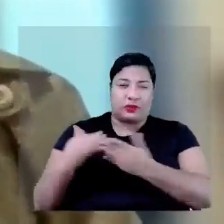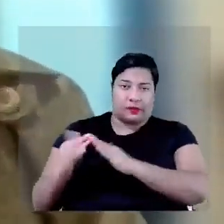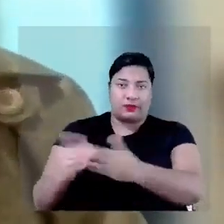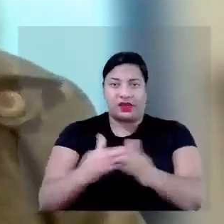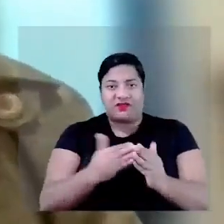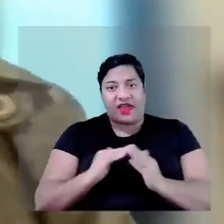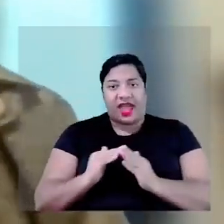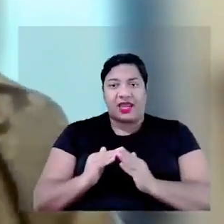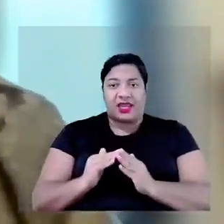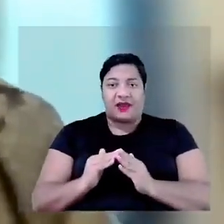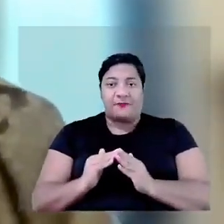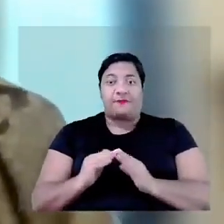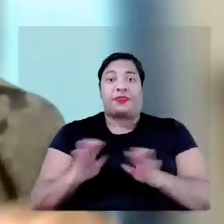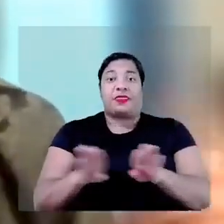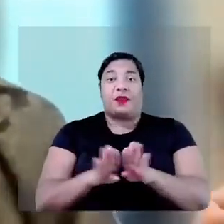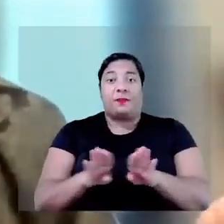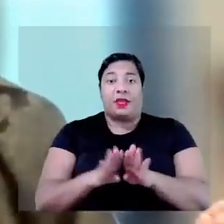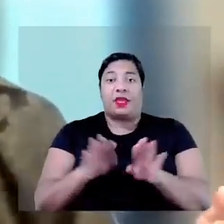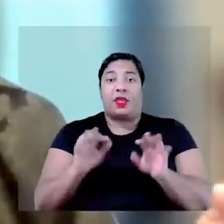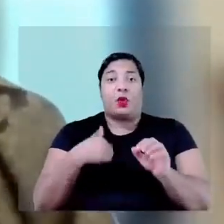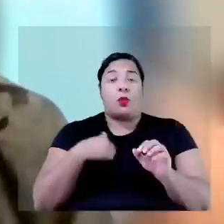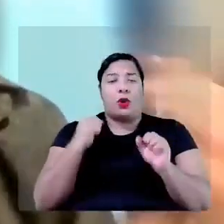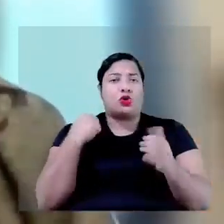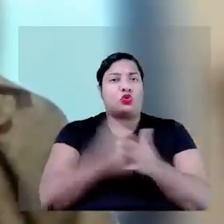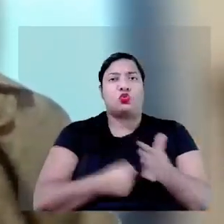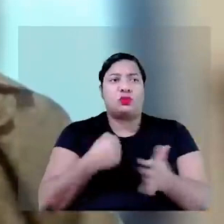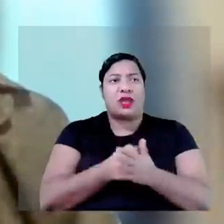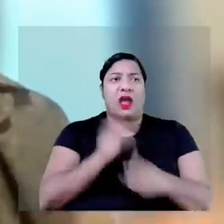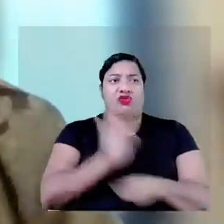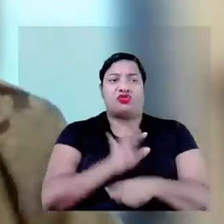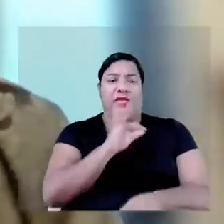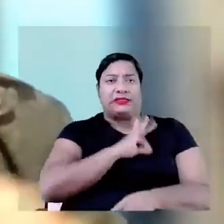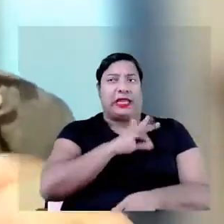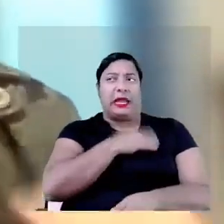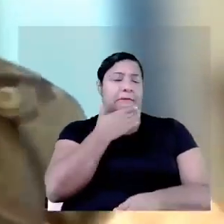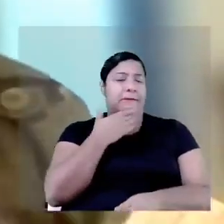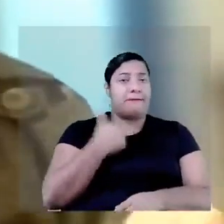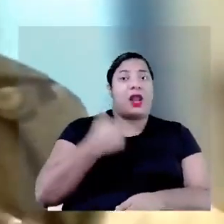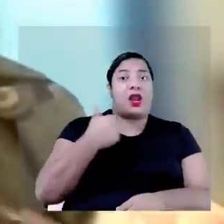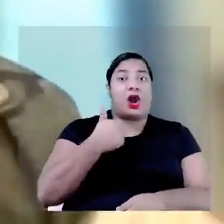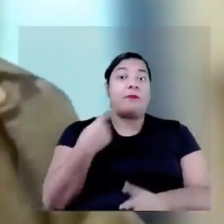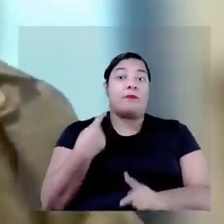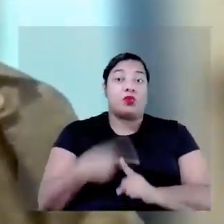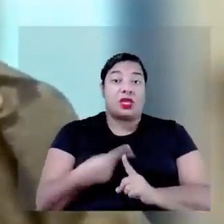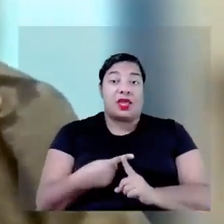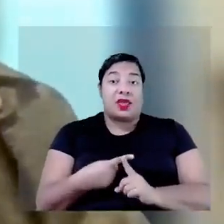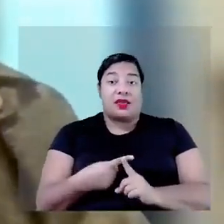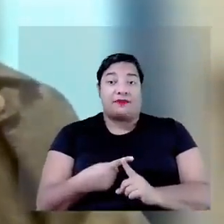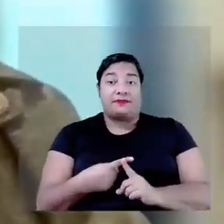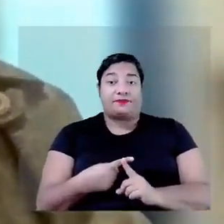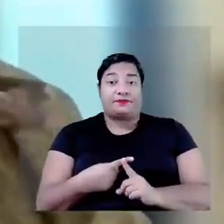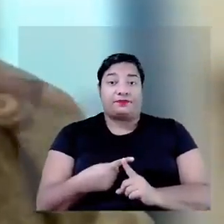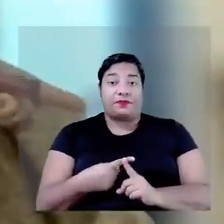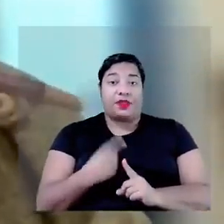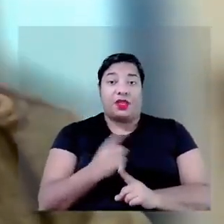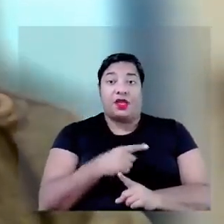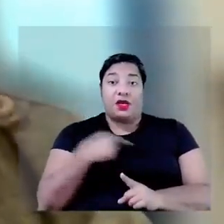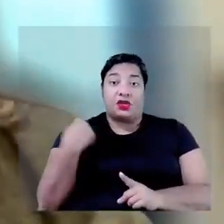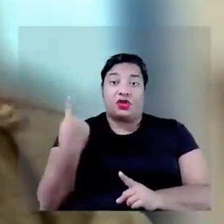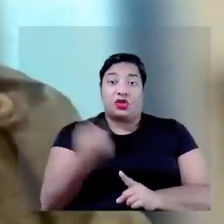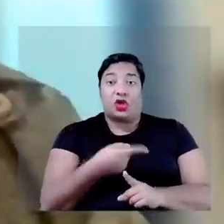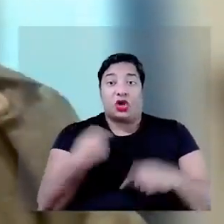posso lutar por salários melhores e coisas assim. Por quê? Porque a gente tem que diminuir